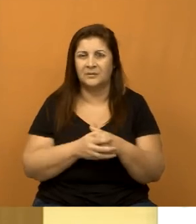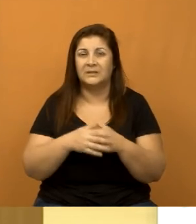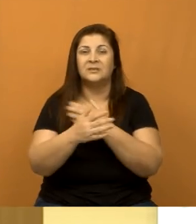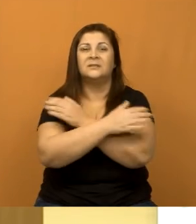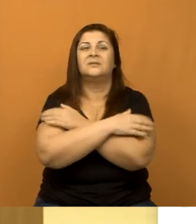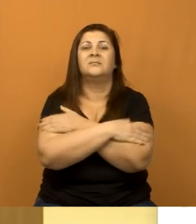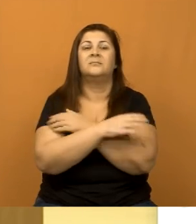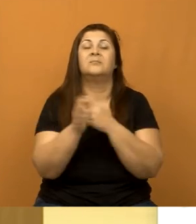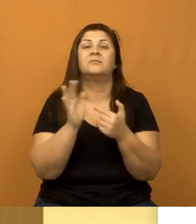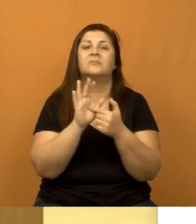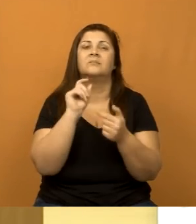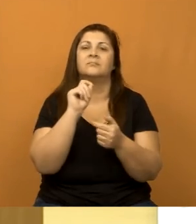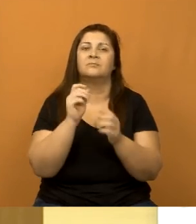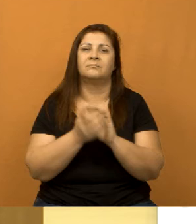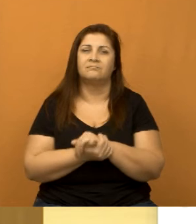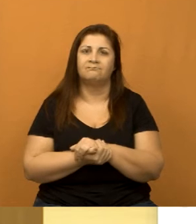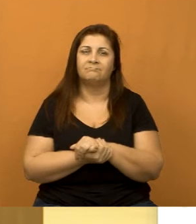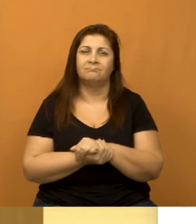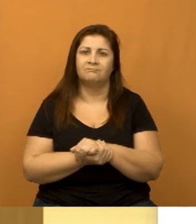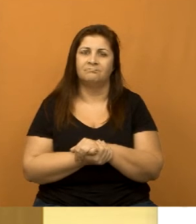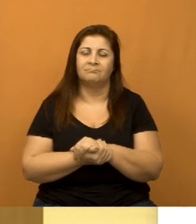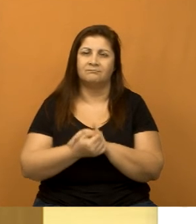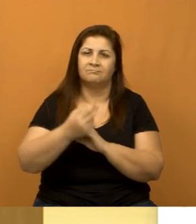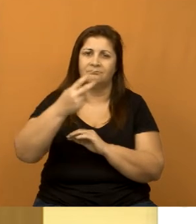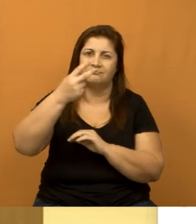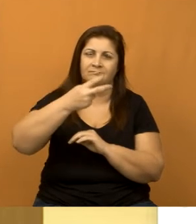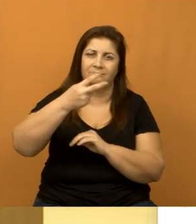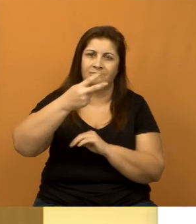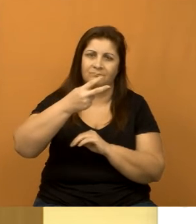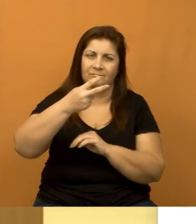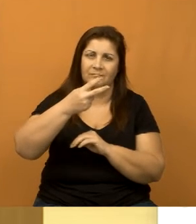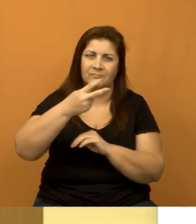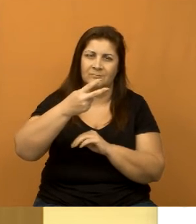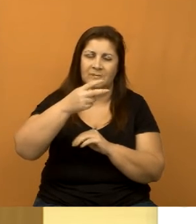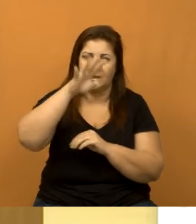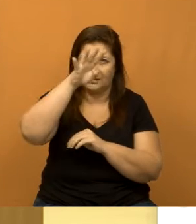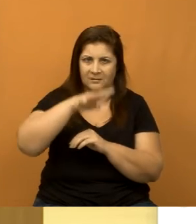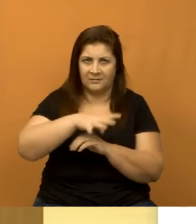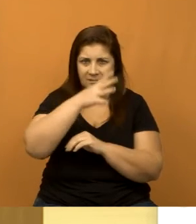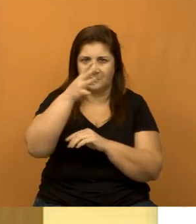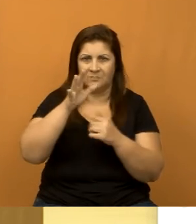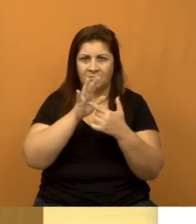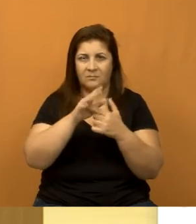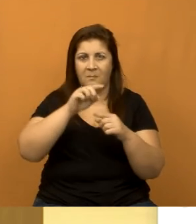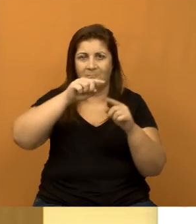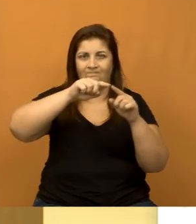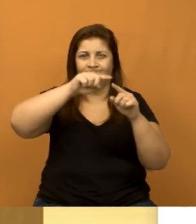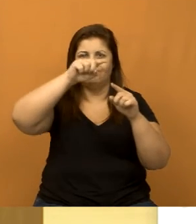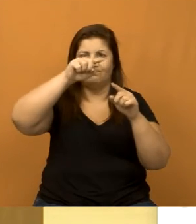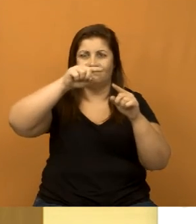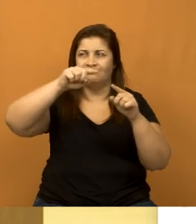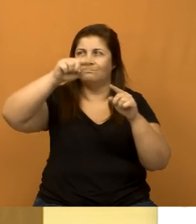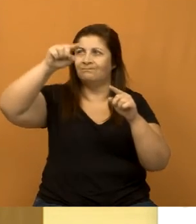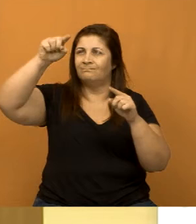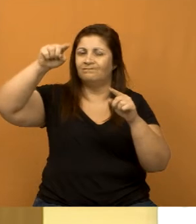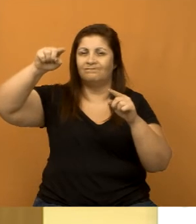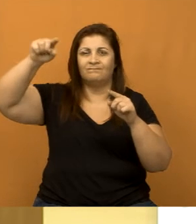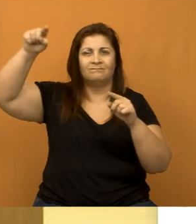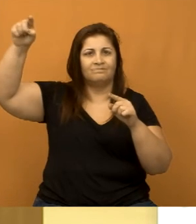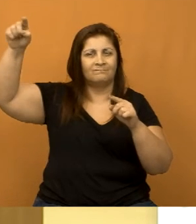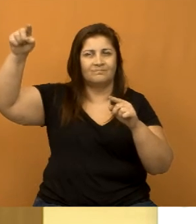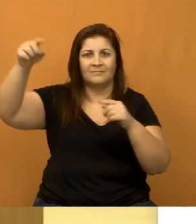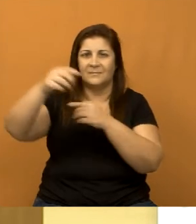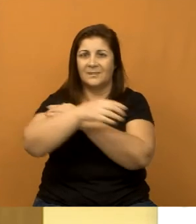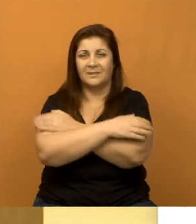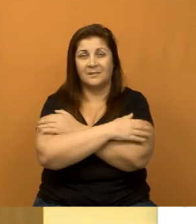desemprego após a reforma. Os 2, vereador Rodrigo, os 2 índices aumentaram o desemprego no nosso